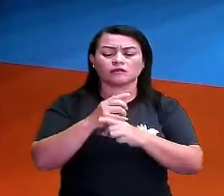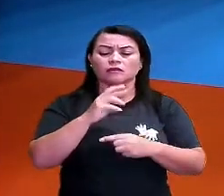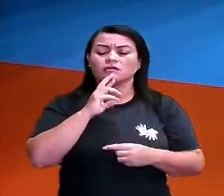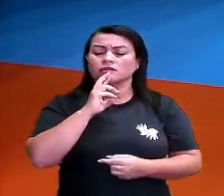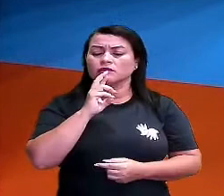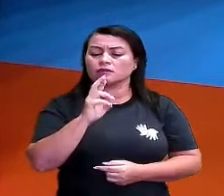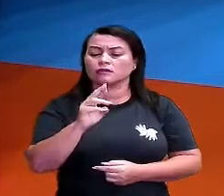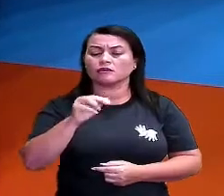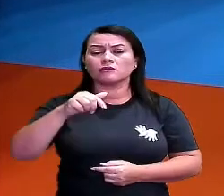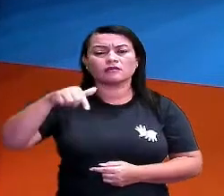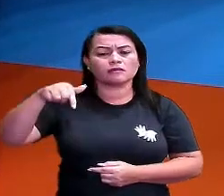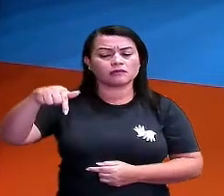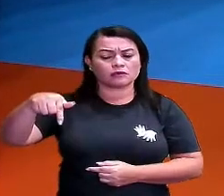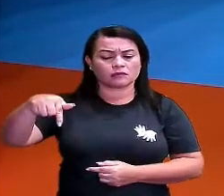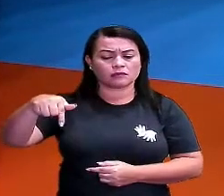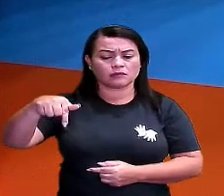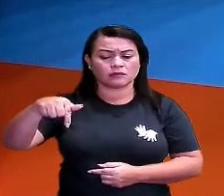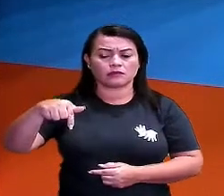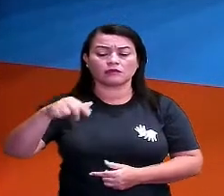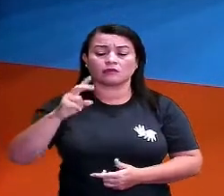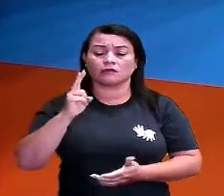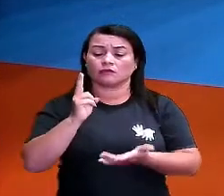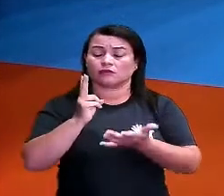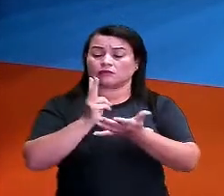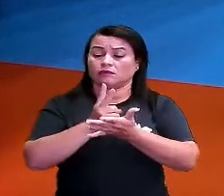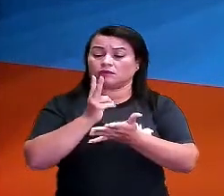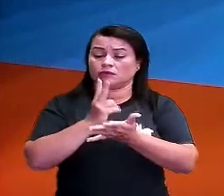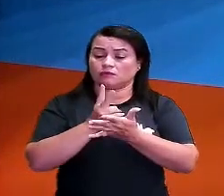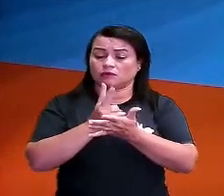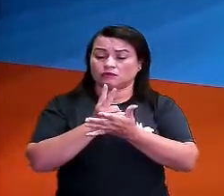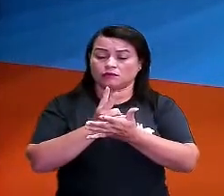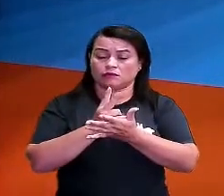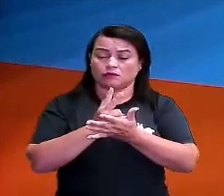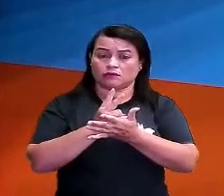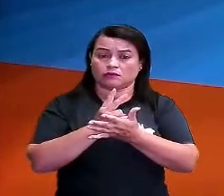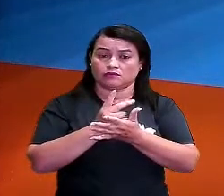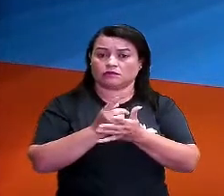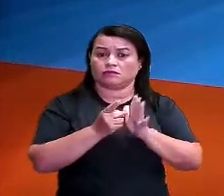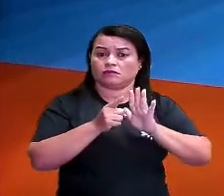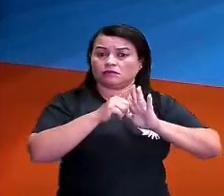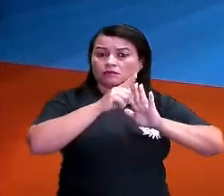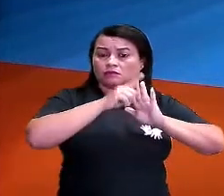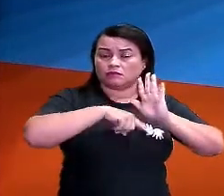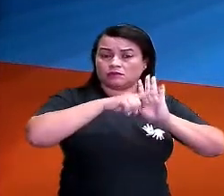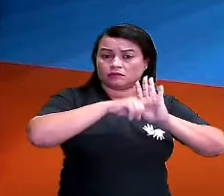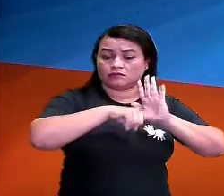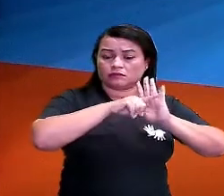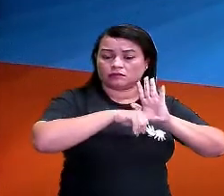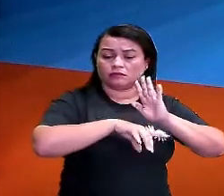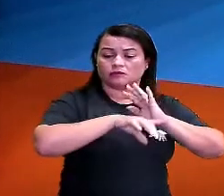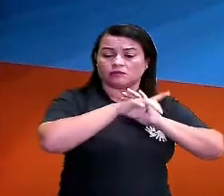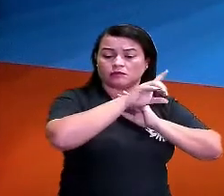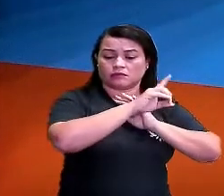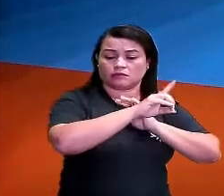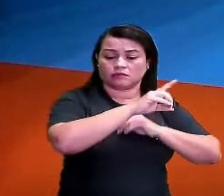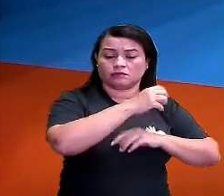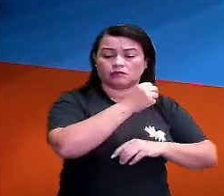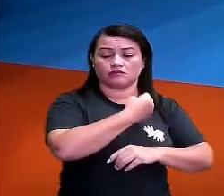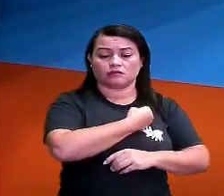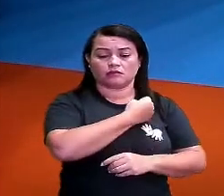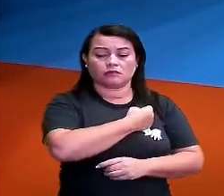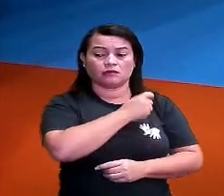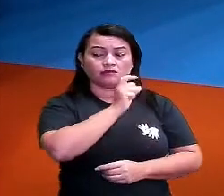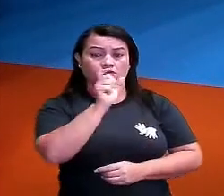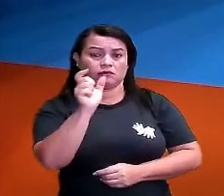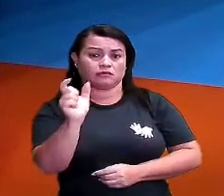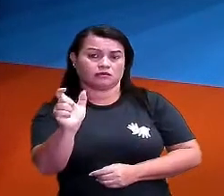aqui? Toda vez que eu subtrair o divisor do número que eu estou utilizando aí no